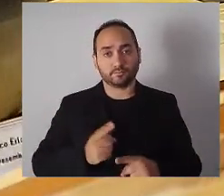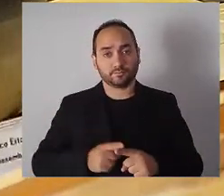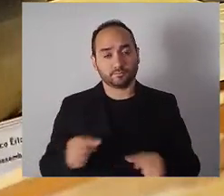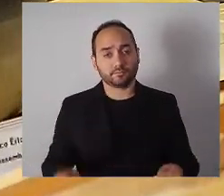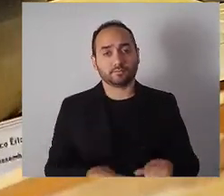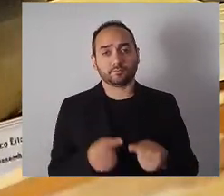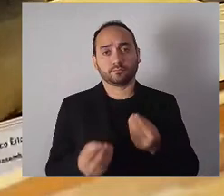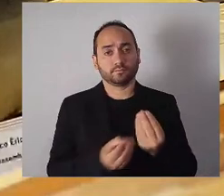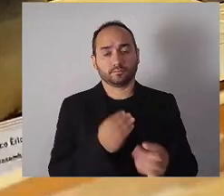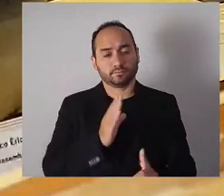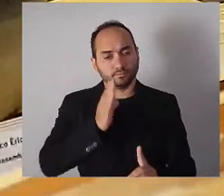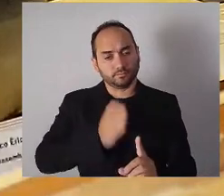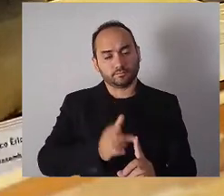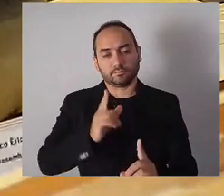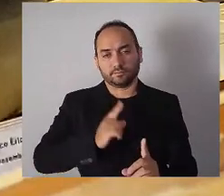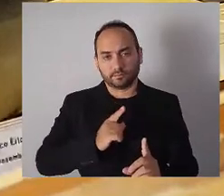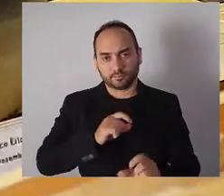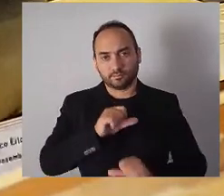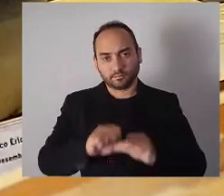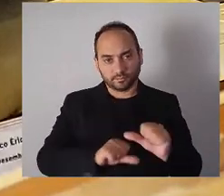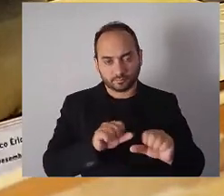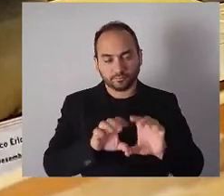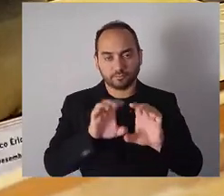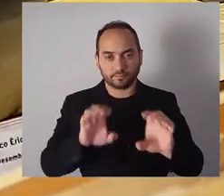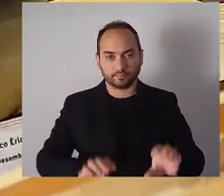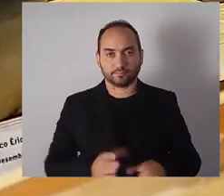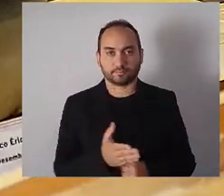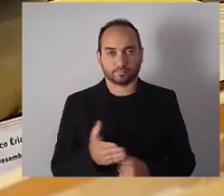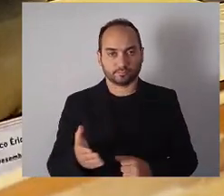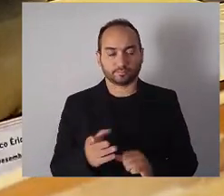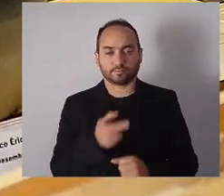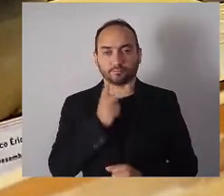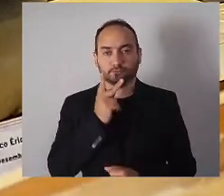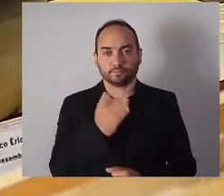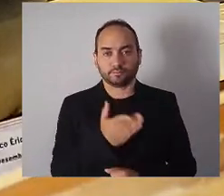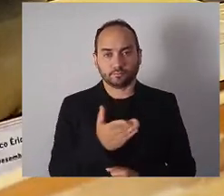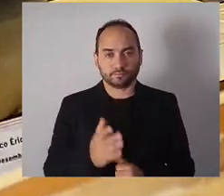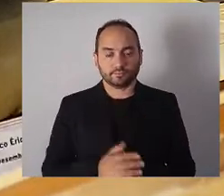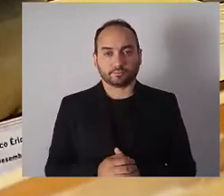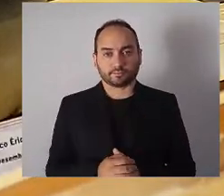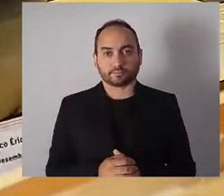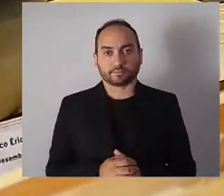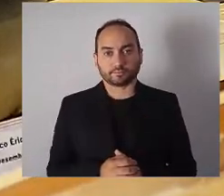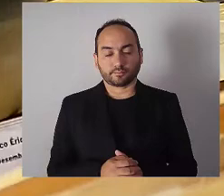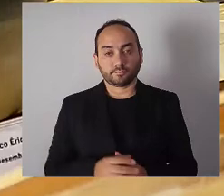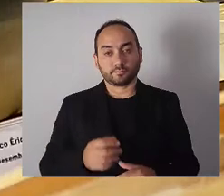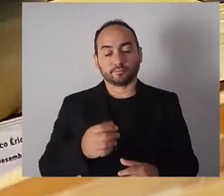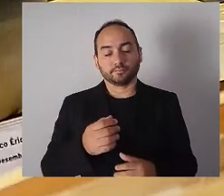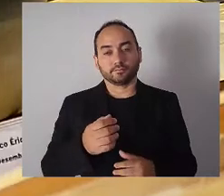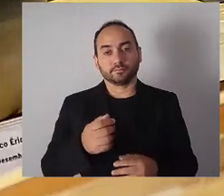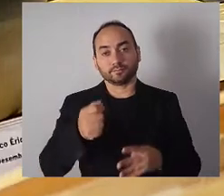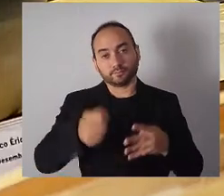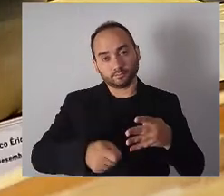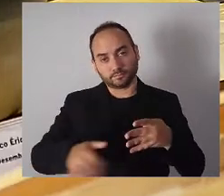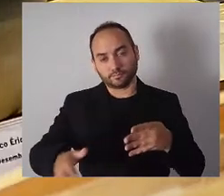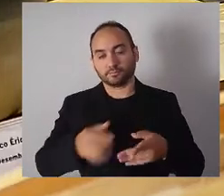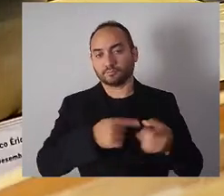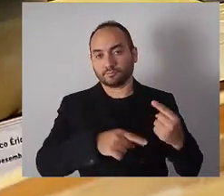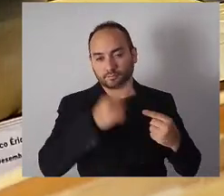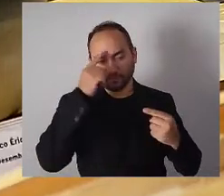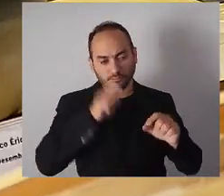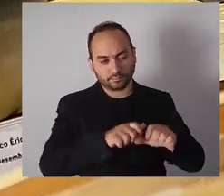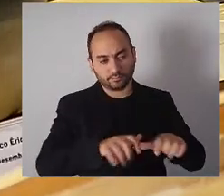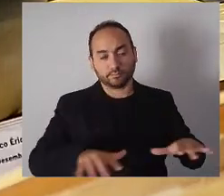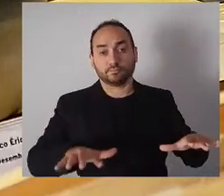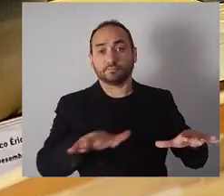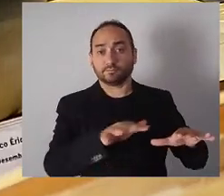maneira objetiva sob o manto da mudança estrutural do partido e seu programa. A jurisprudência, de maneira ampla,